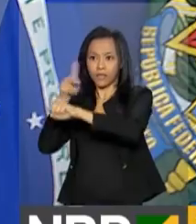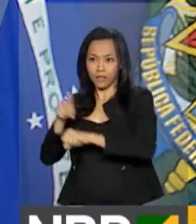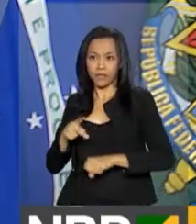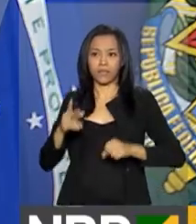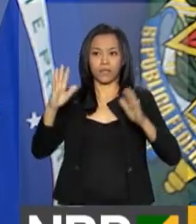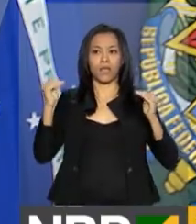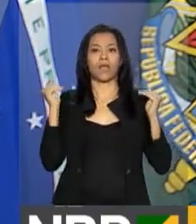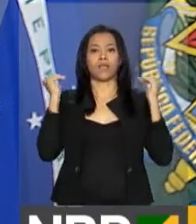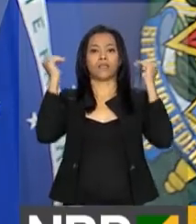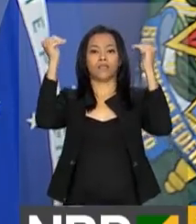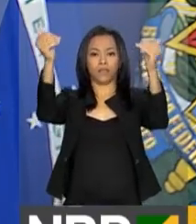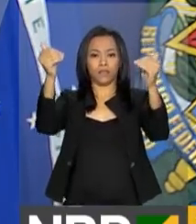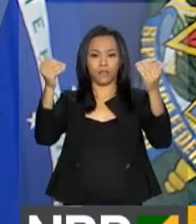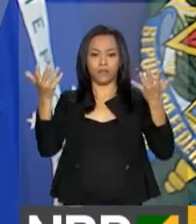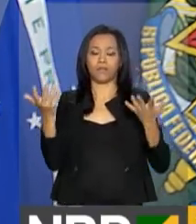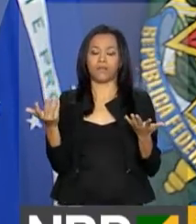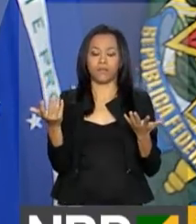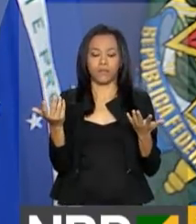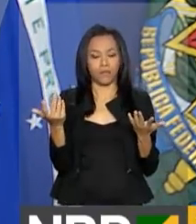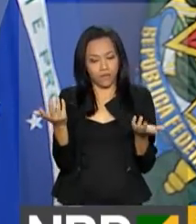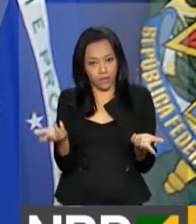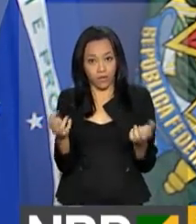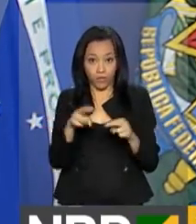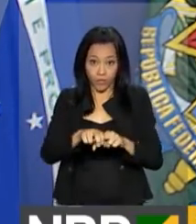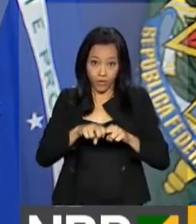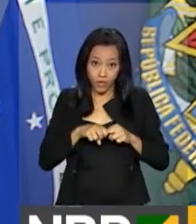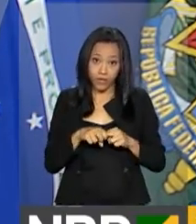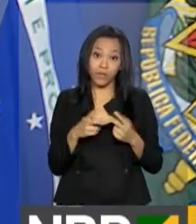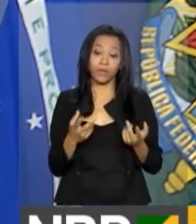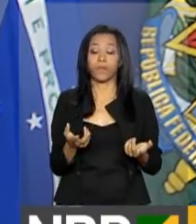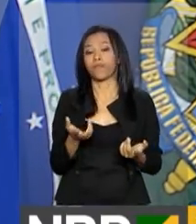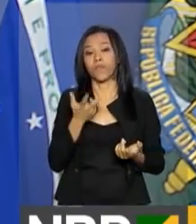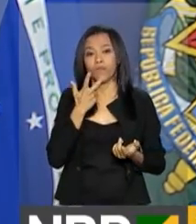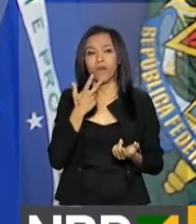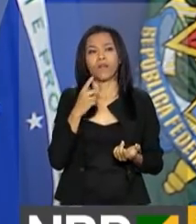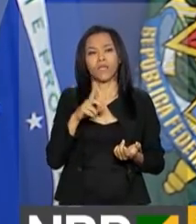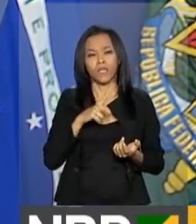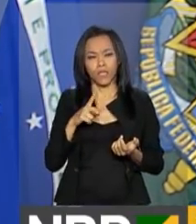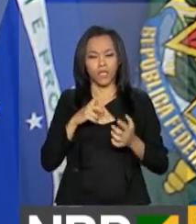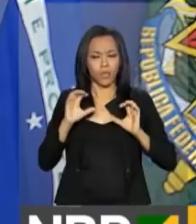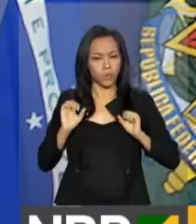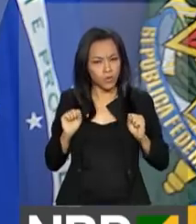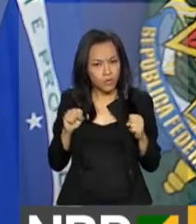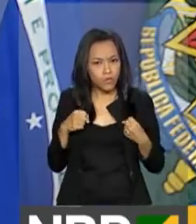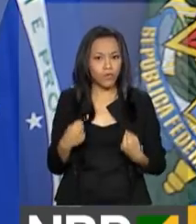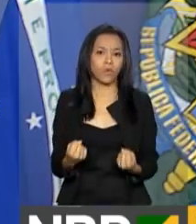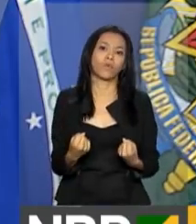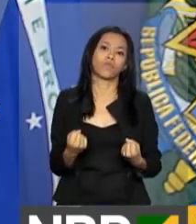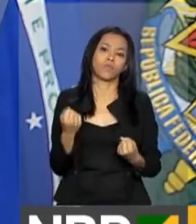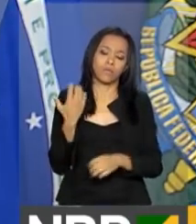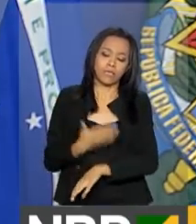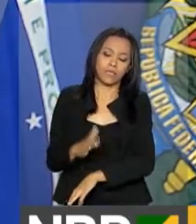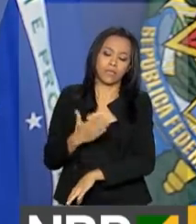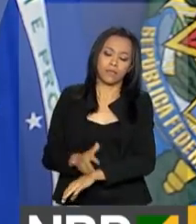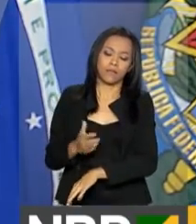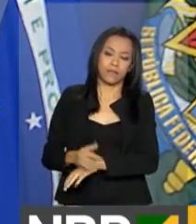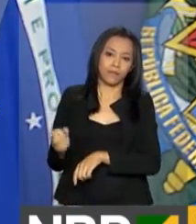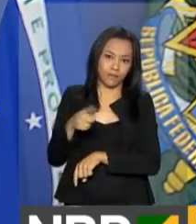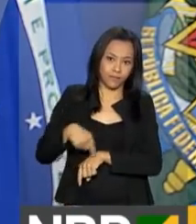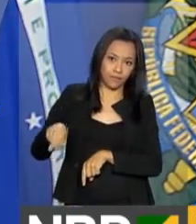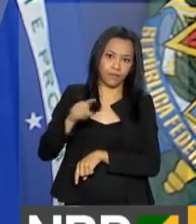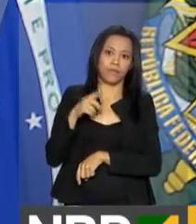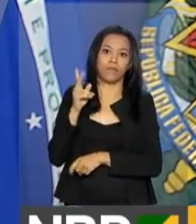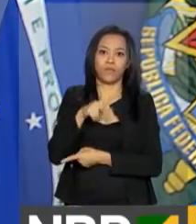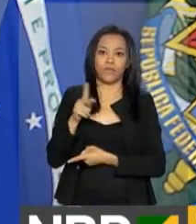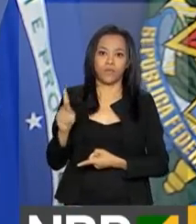é de educação portanto há há há um esforço muito grande para capacitar professores buscar